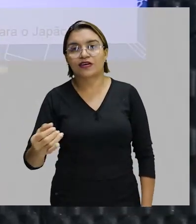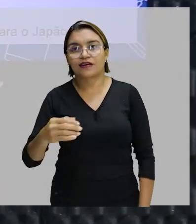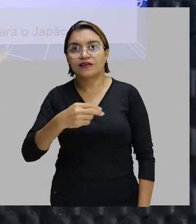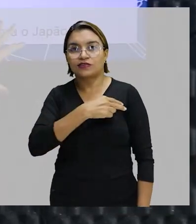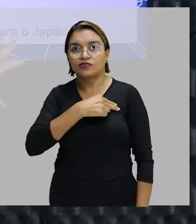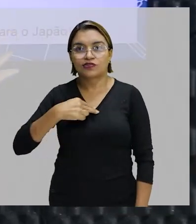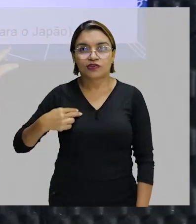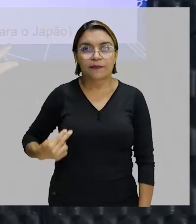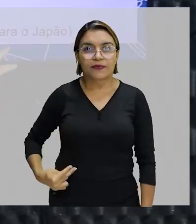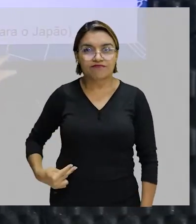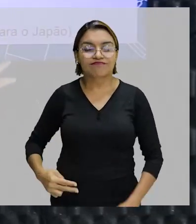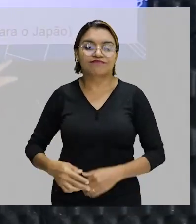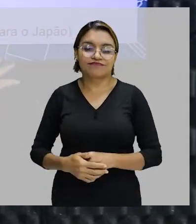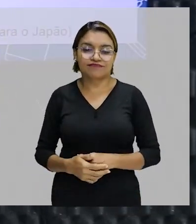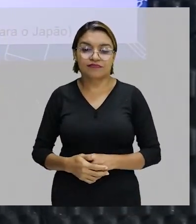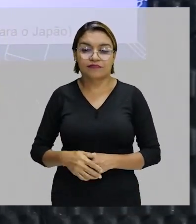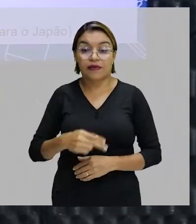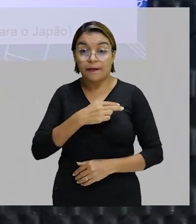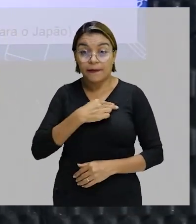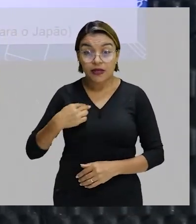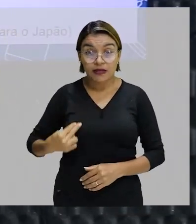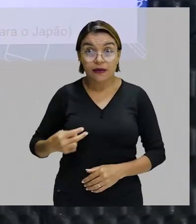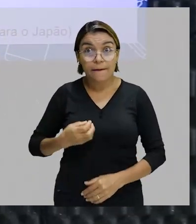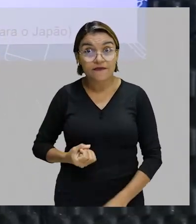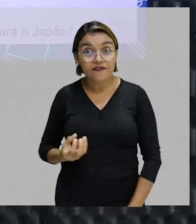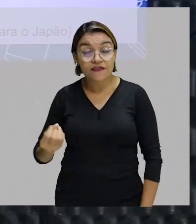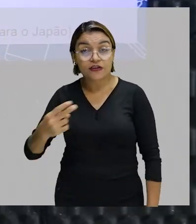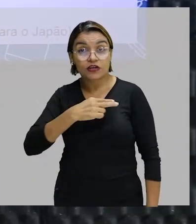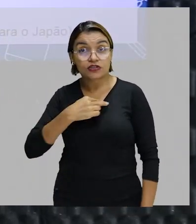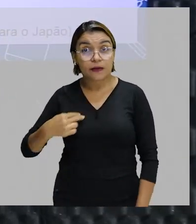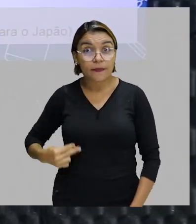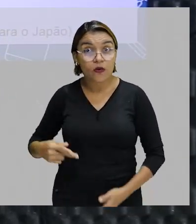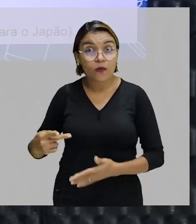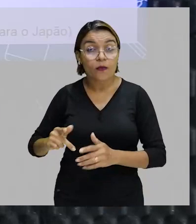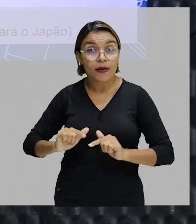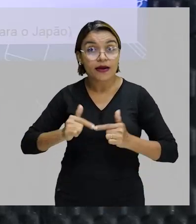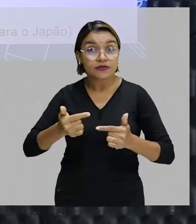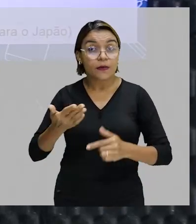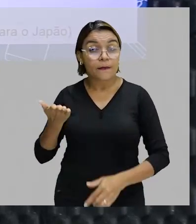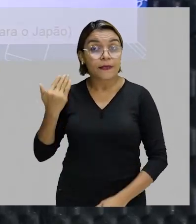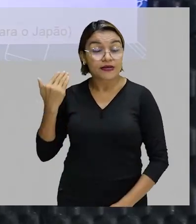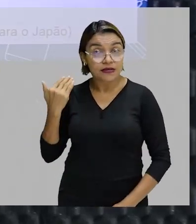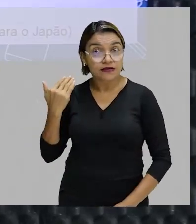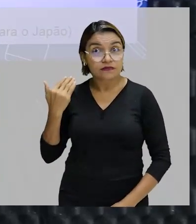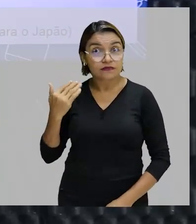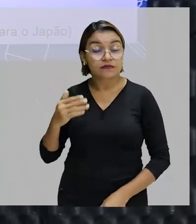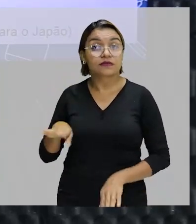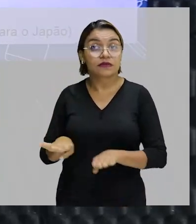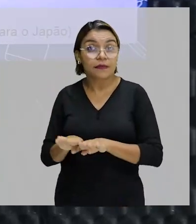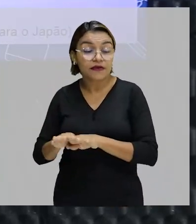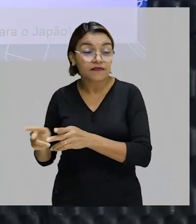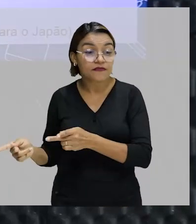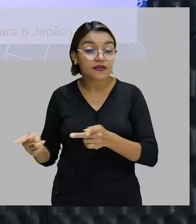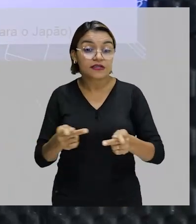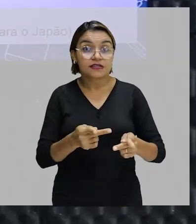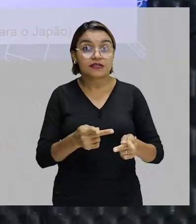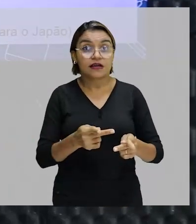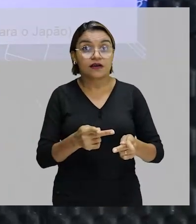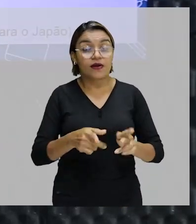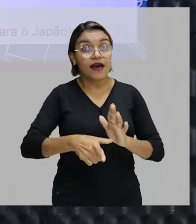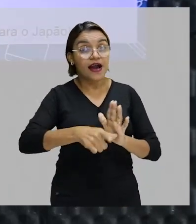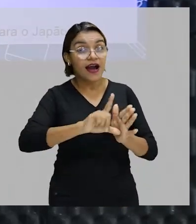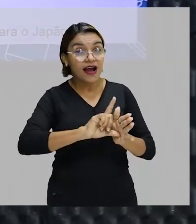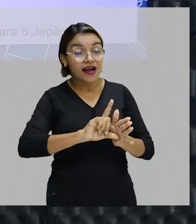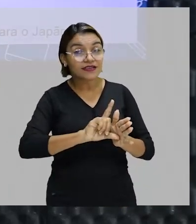Ela partir para o Japão é uma ação no passado. Nós termos visitado, ela é uma ação antes da